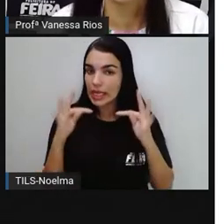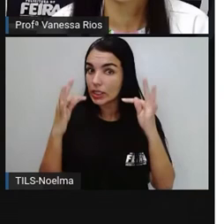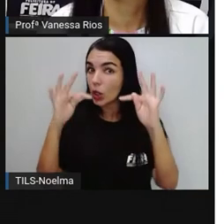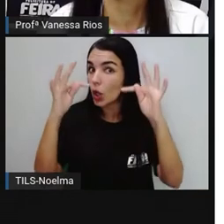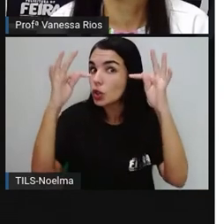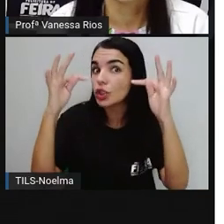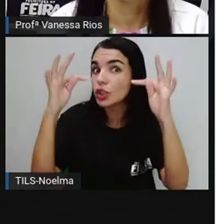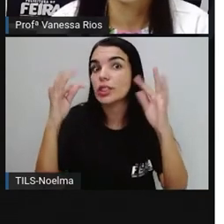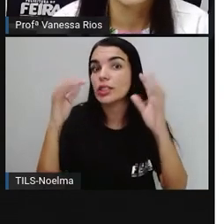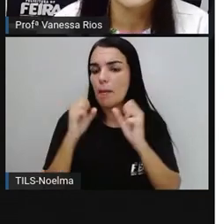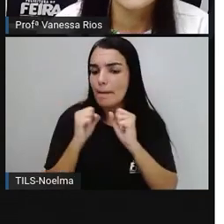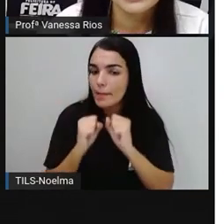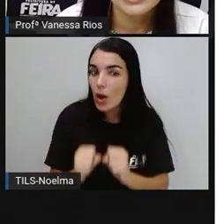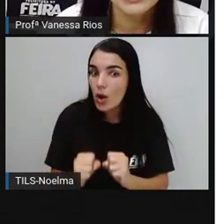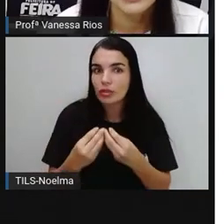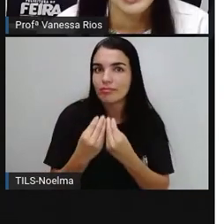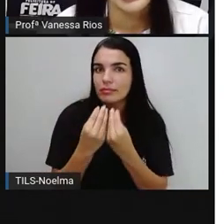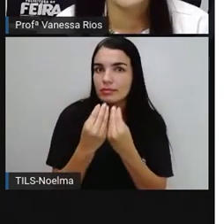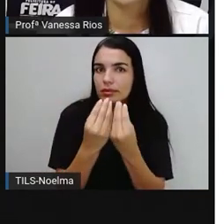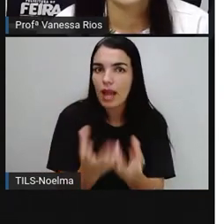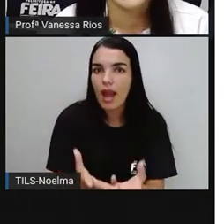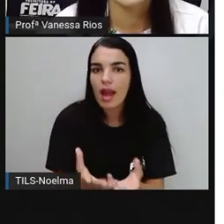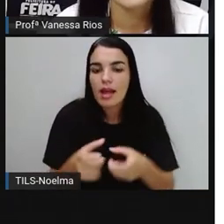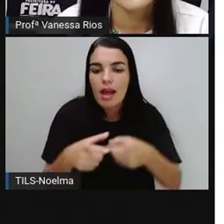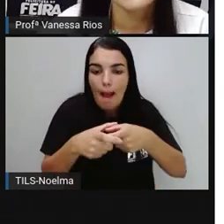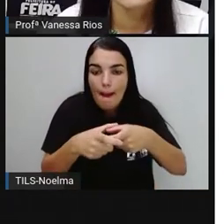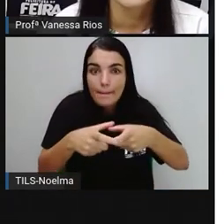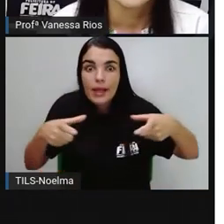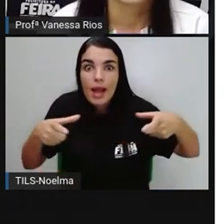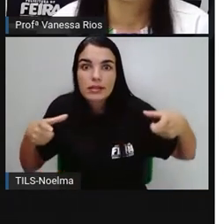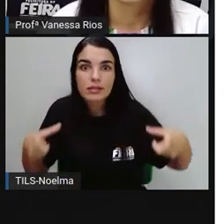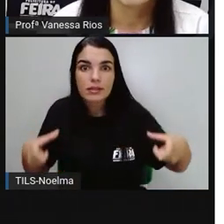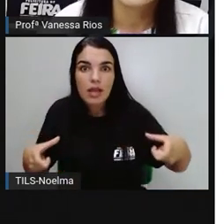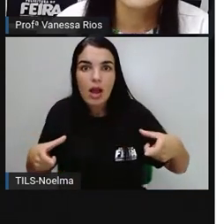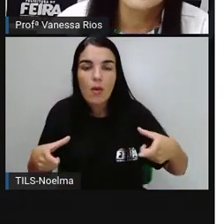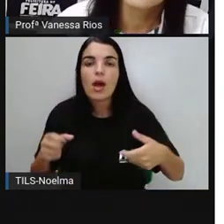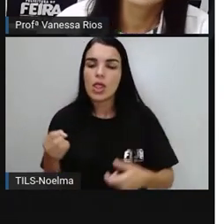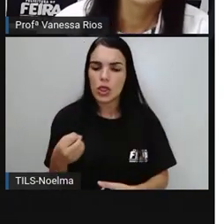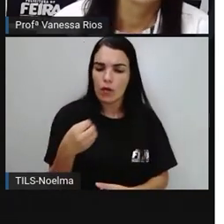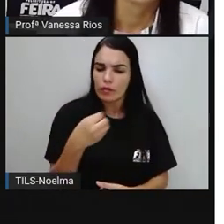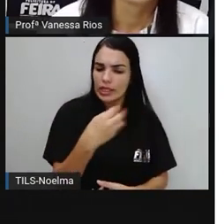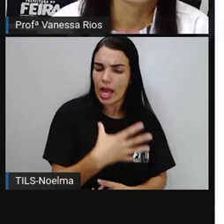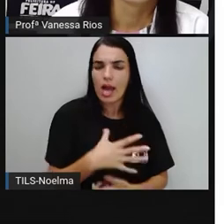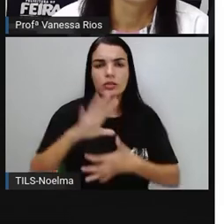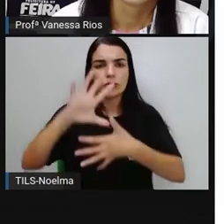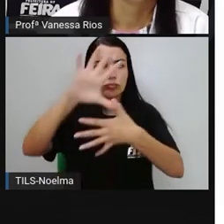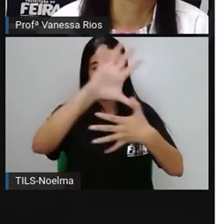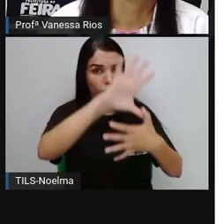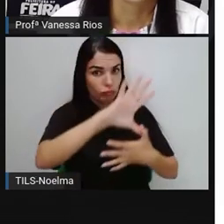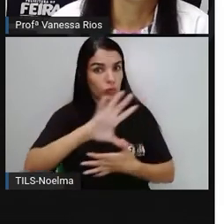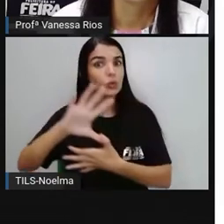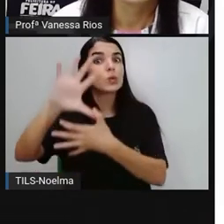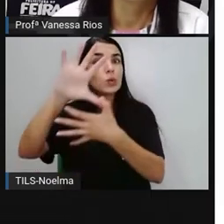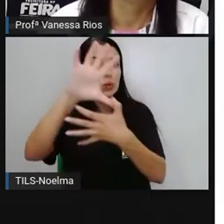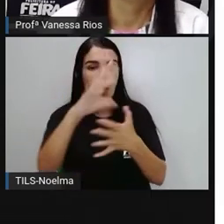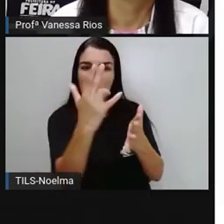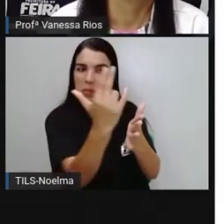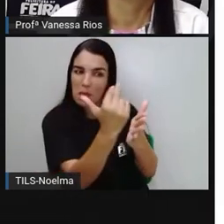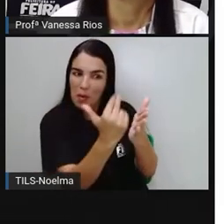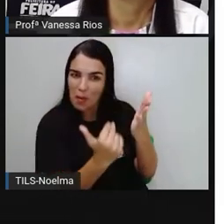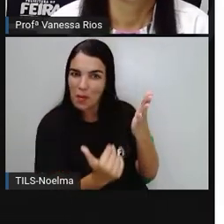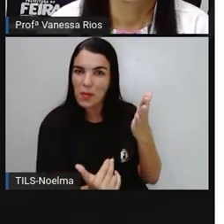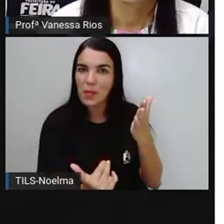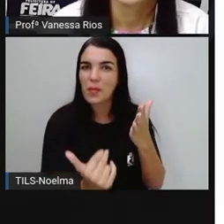possibilitam, continuam possibilitando a ampliação, a inovação e novos desenhos e